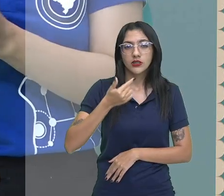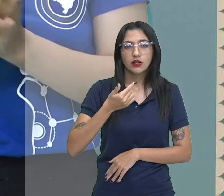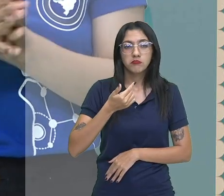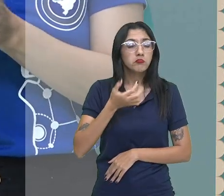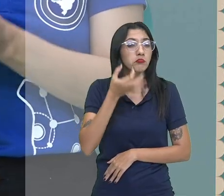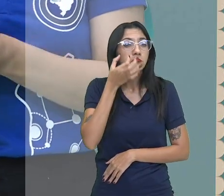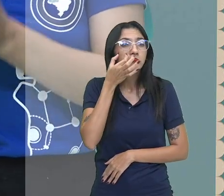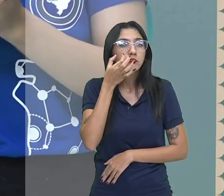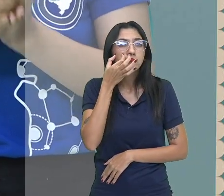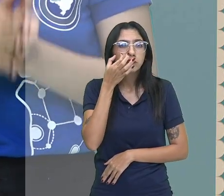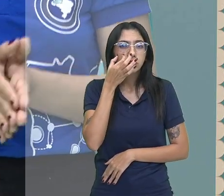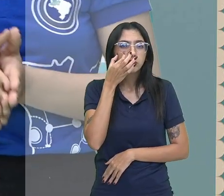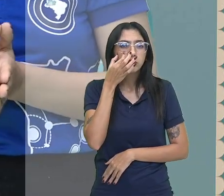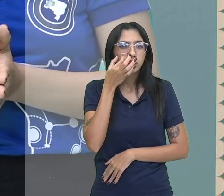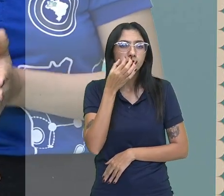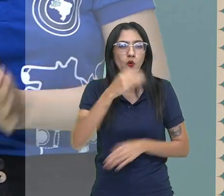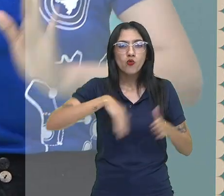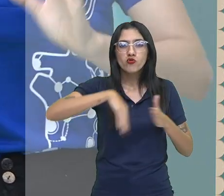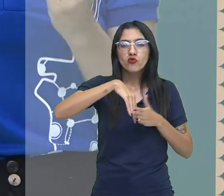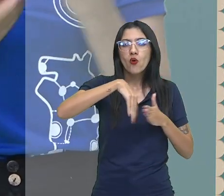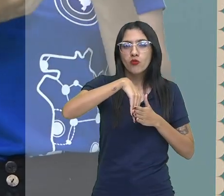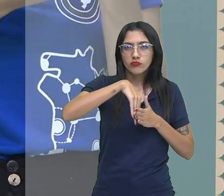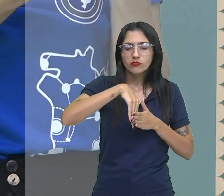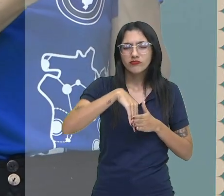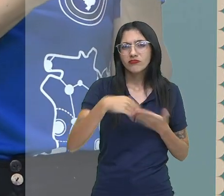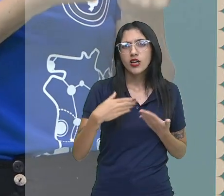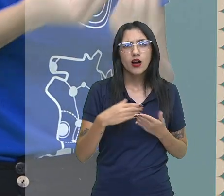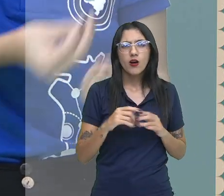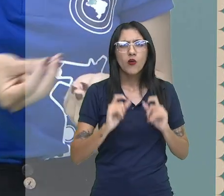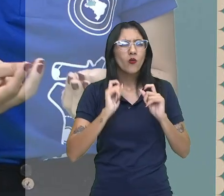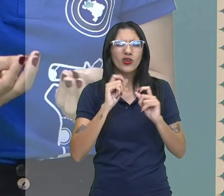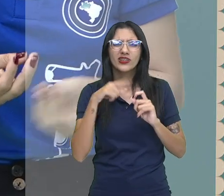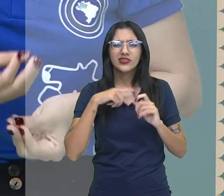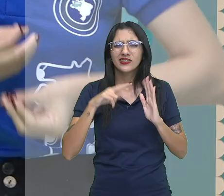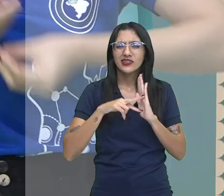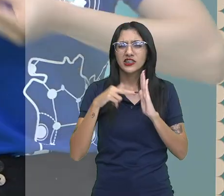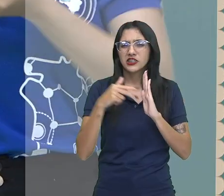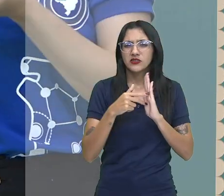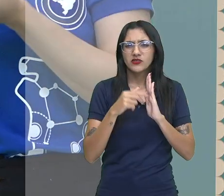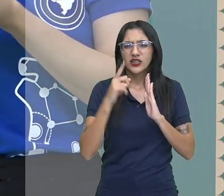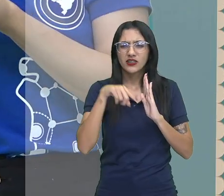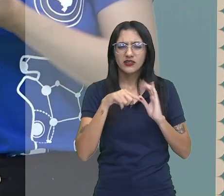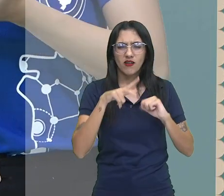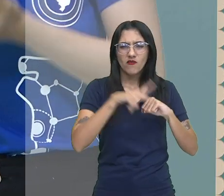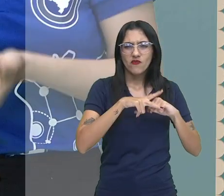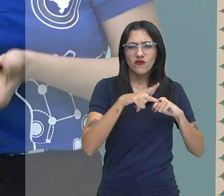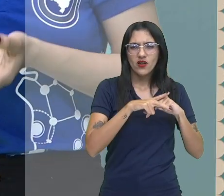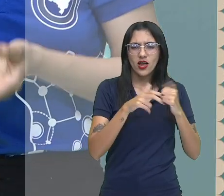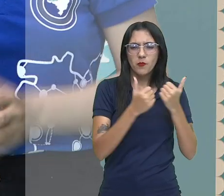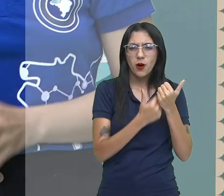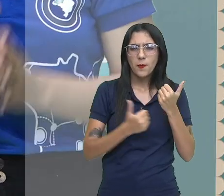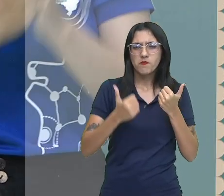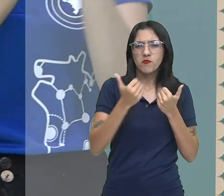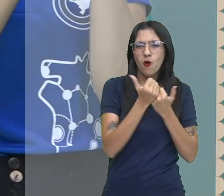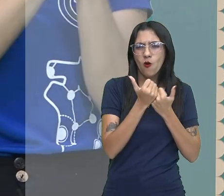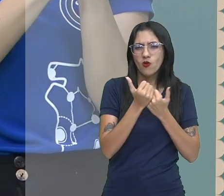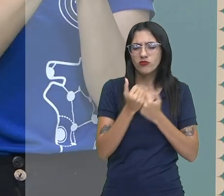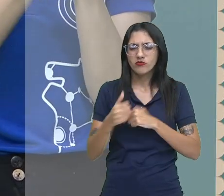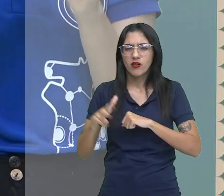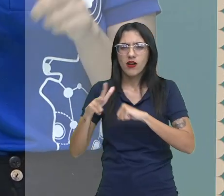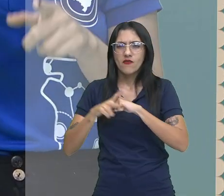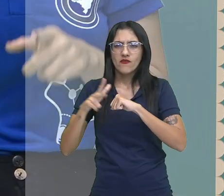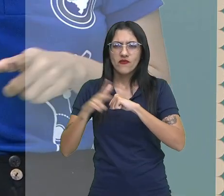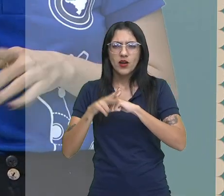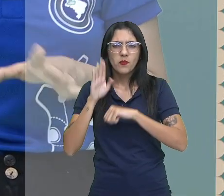esse motivo se chama de locução verbal. O que significa verbo auxiliar e o que significa verbo principal? O